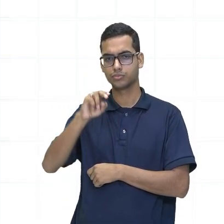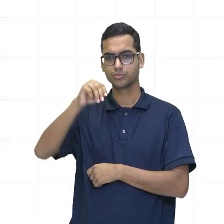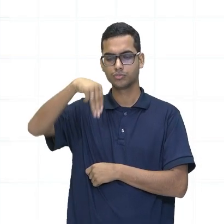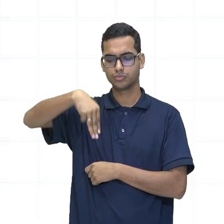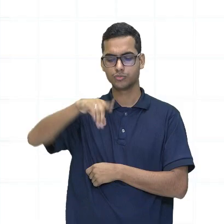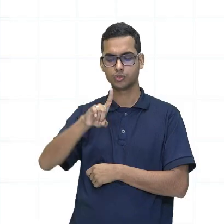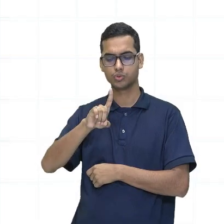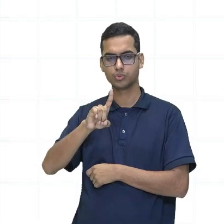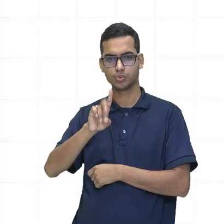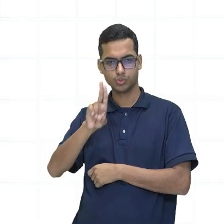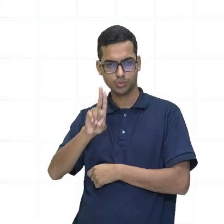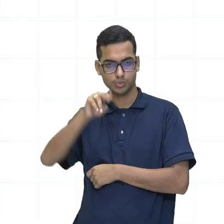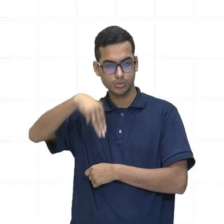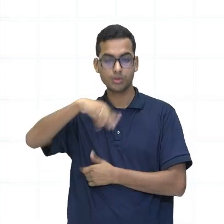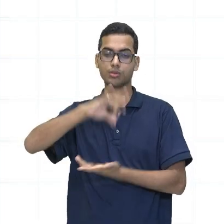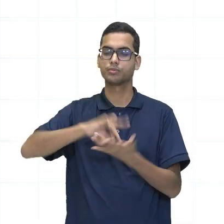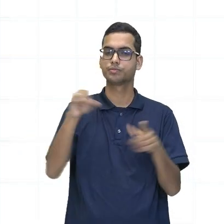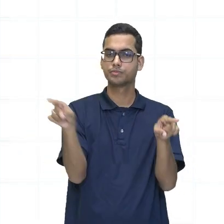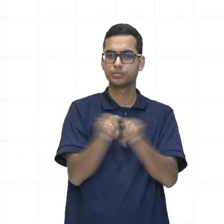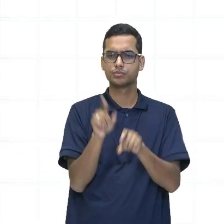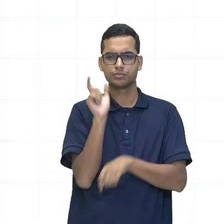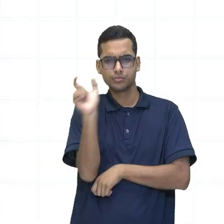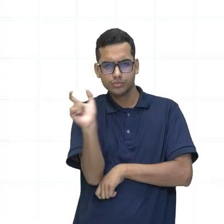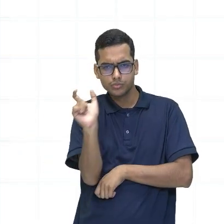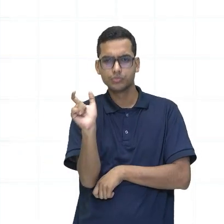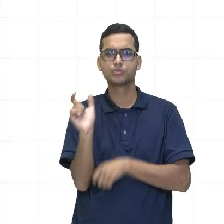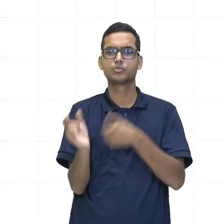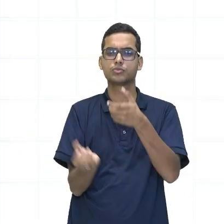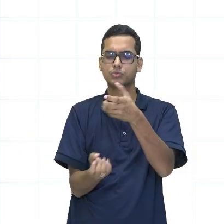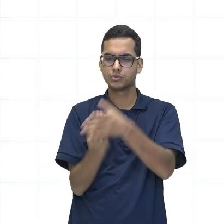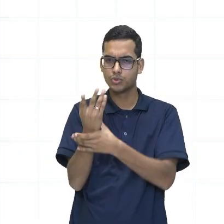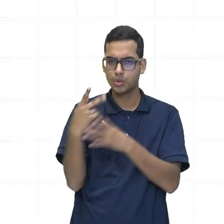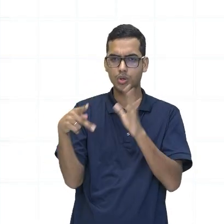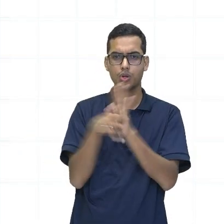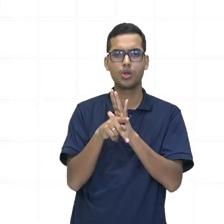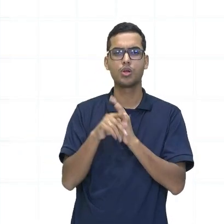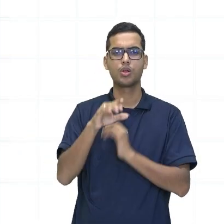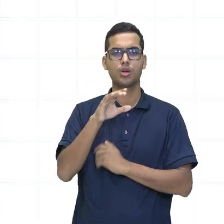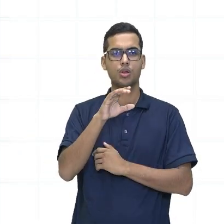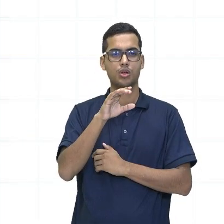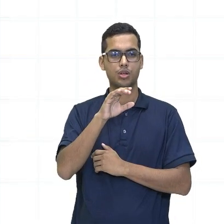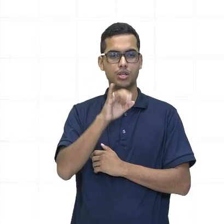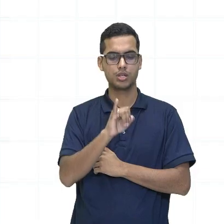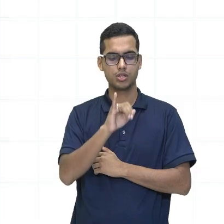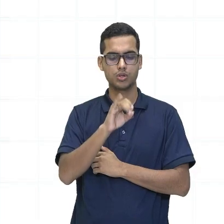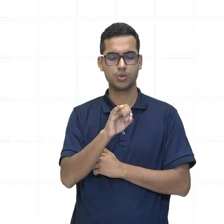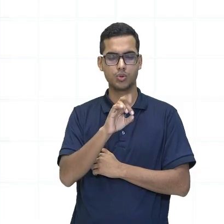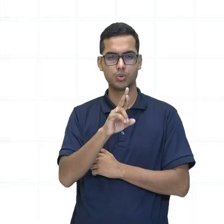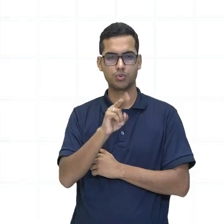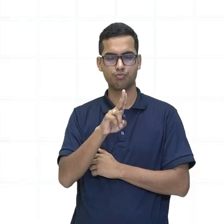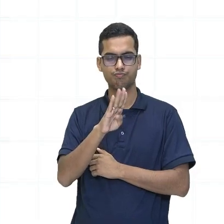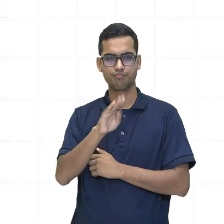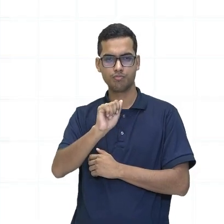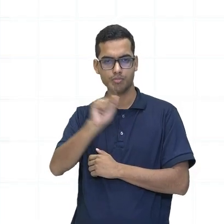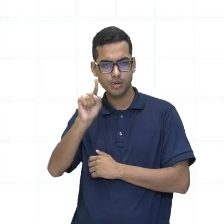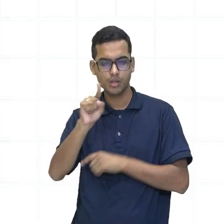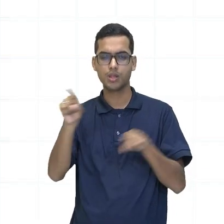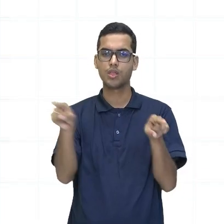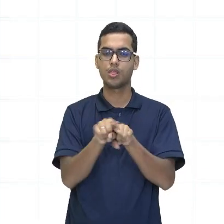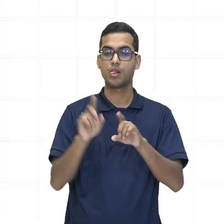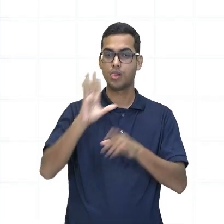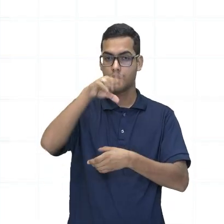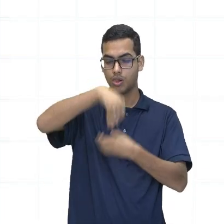na Bahia. O Olodum é uma palavra de origem iorubá, e no ritual religioso do candomblé significa Deus